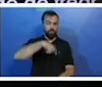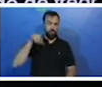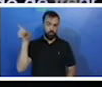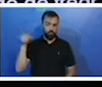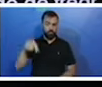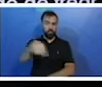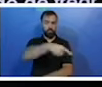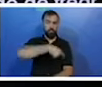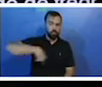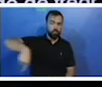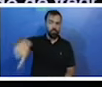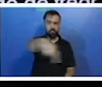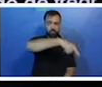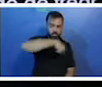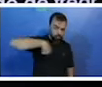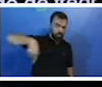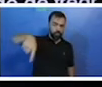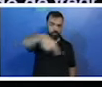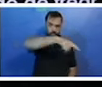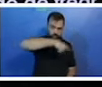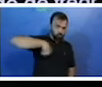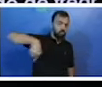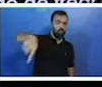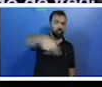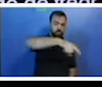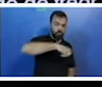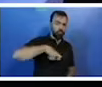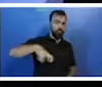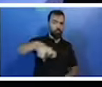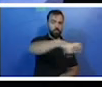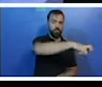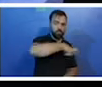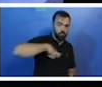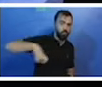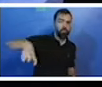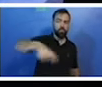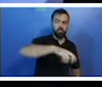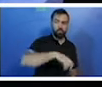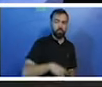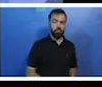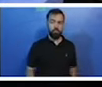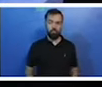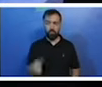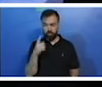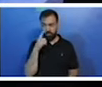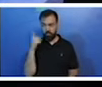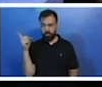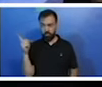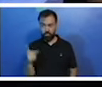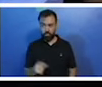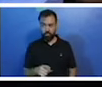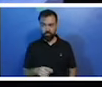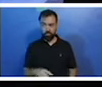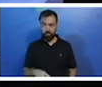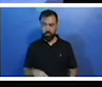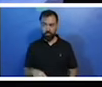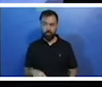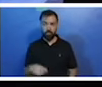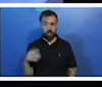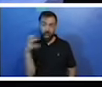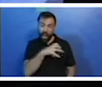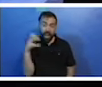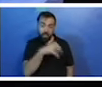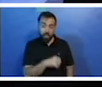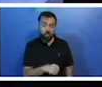corrida, onde os atletas dão voltas em volta da pista tentando chegar. Você vê aqui, ó, que eles andam tão rápido